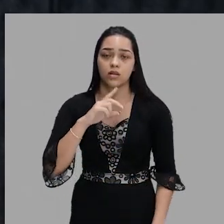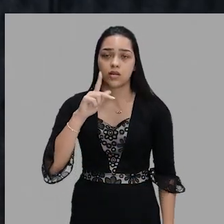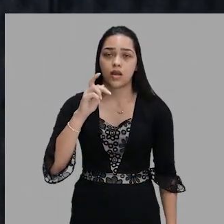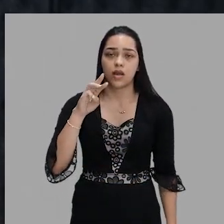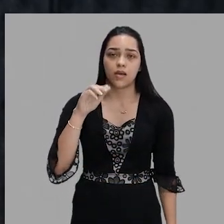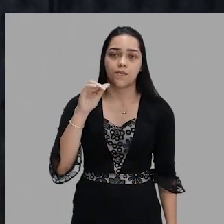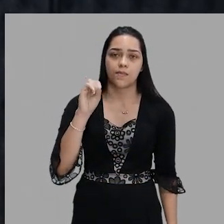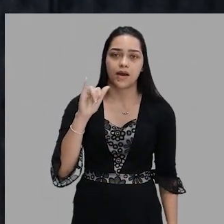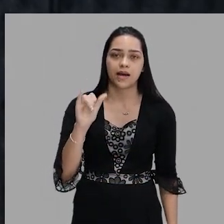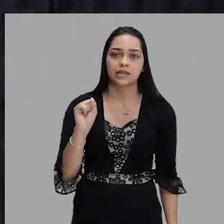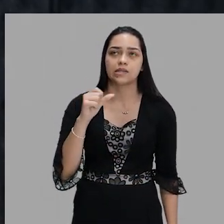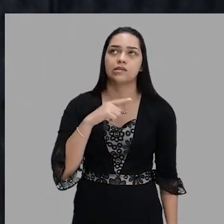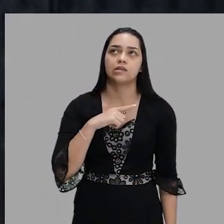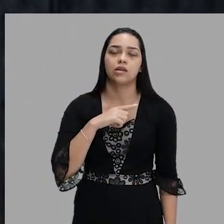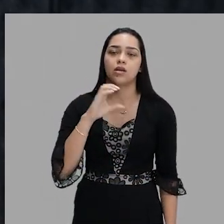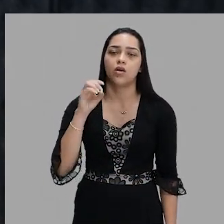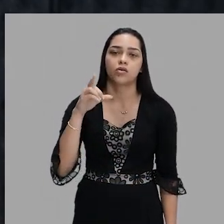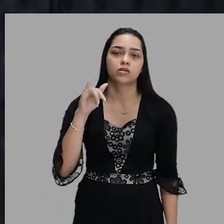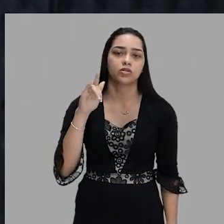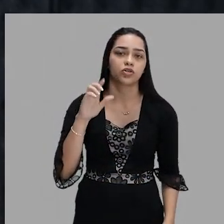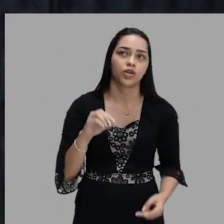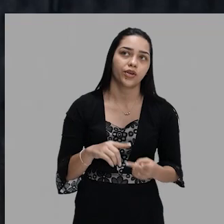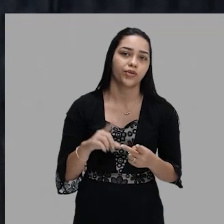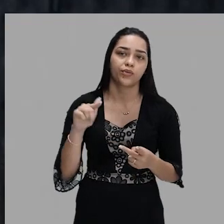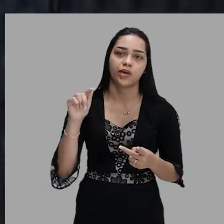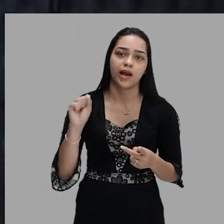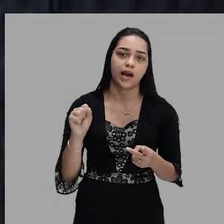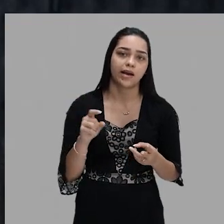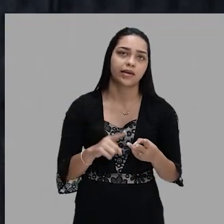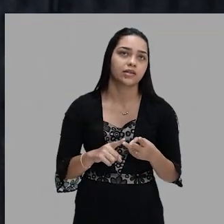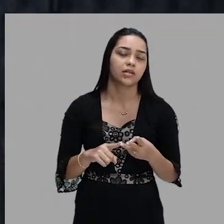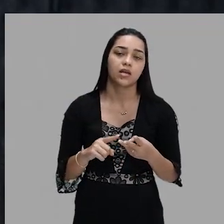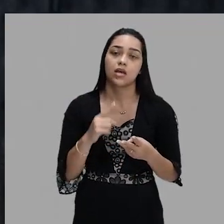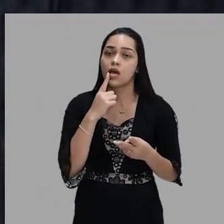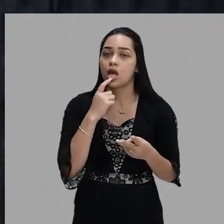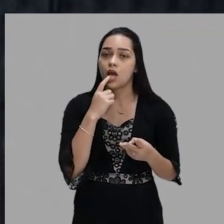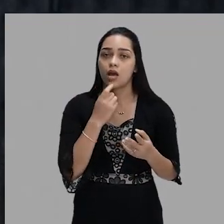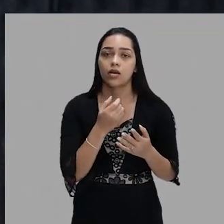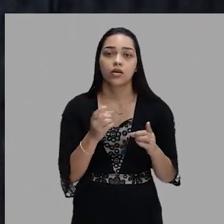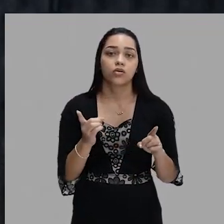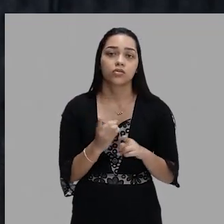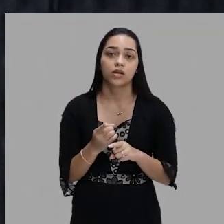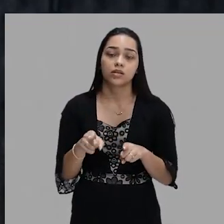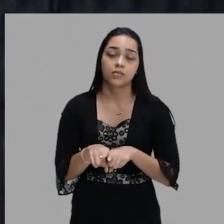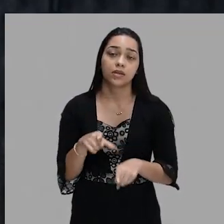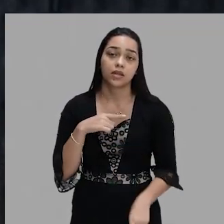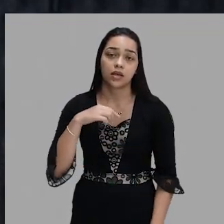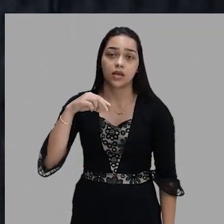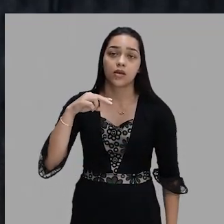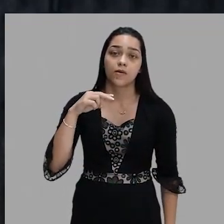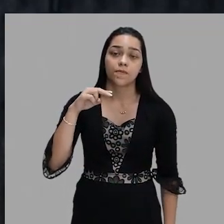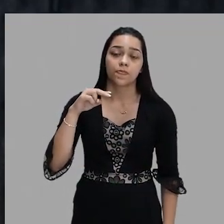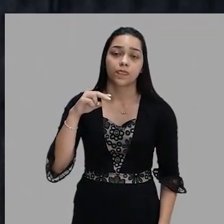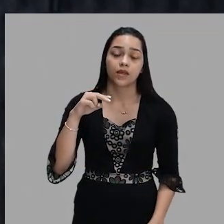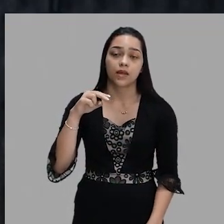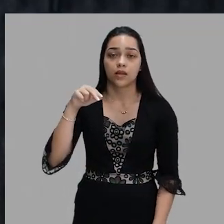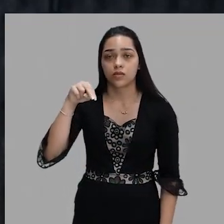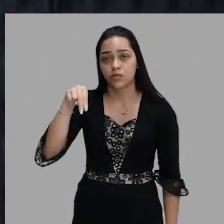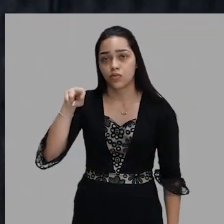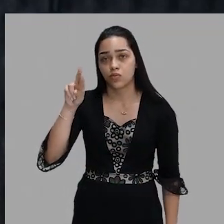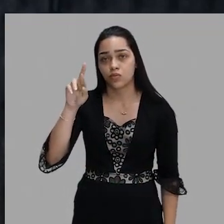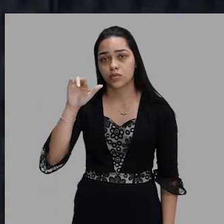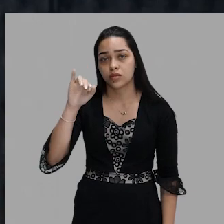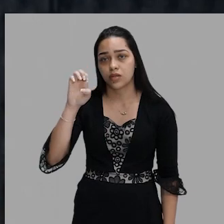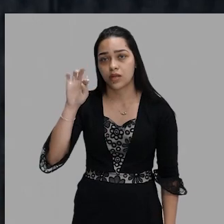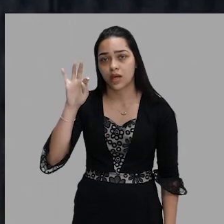hemácias. Ela transporta oxigênio, gás carbônico. No nosso sangue nós encontramos nutrientes muito importantes, né?